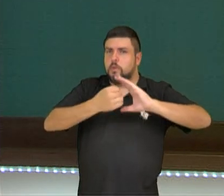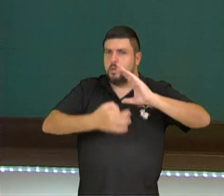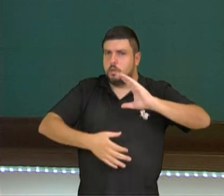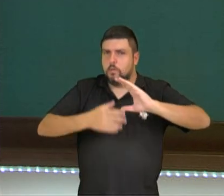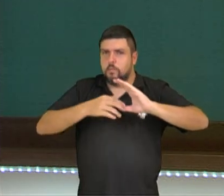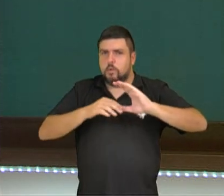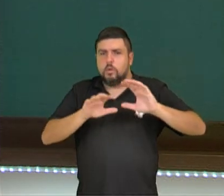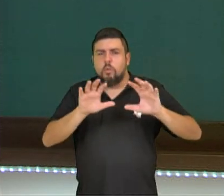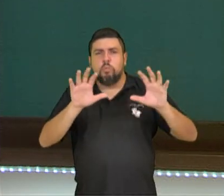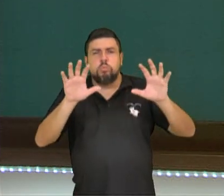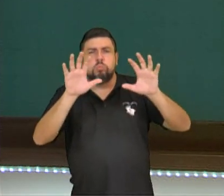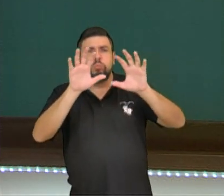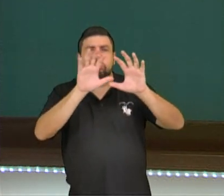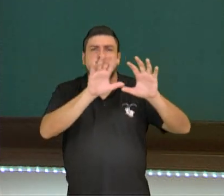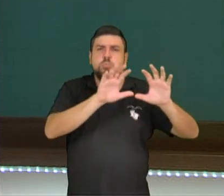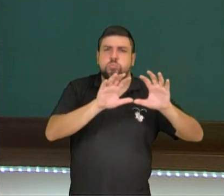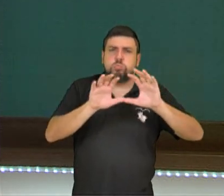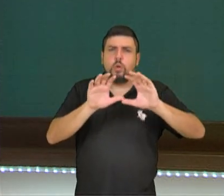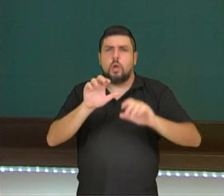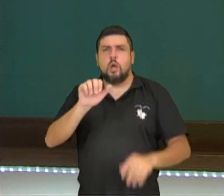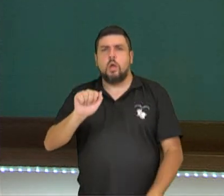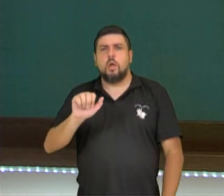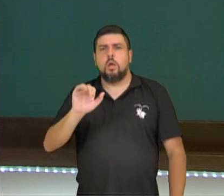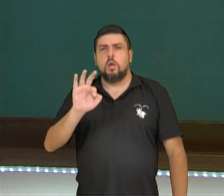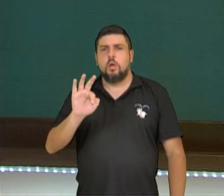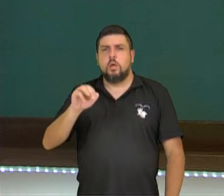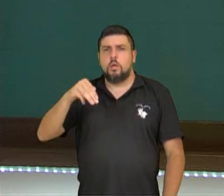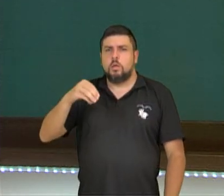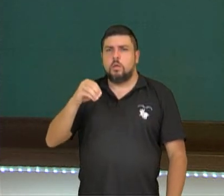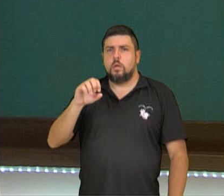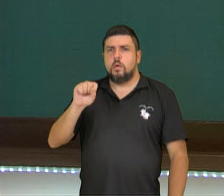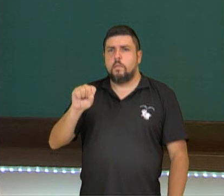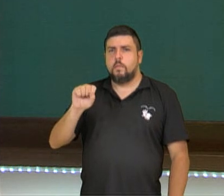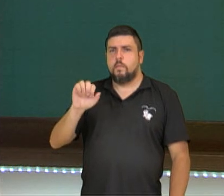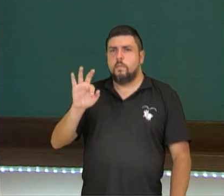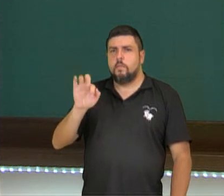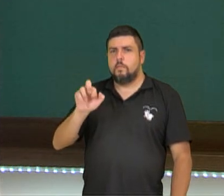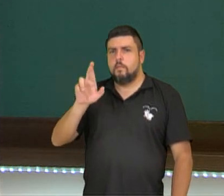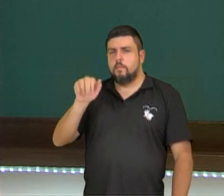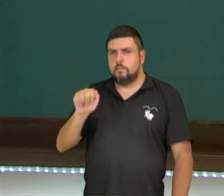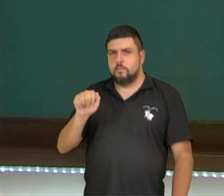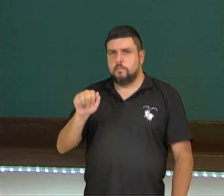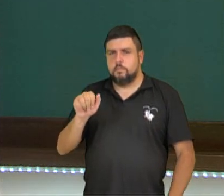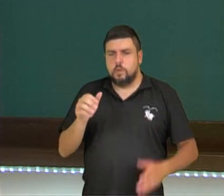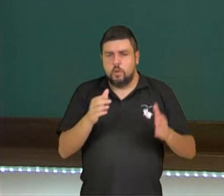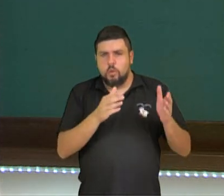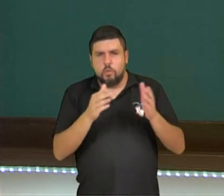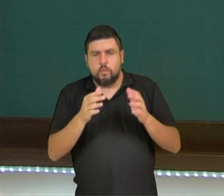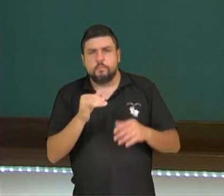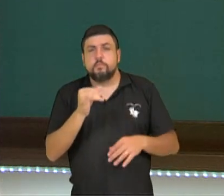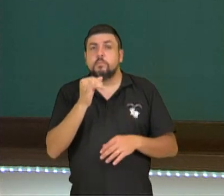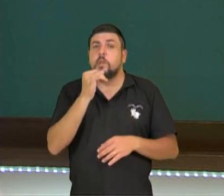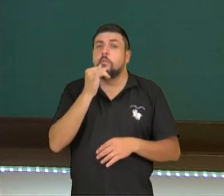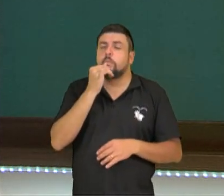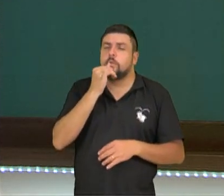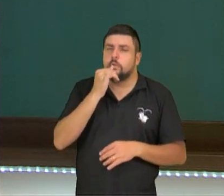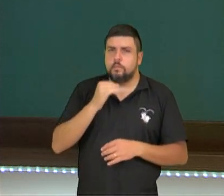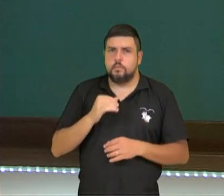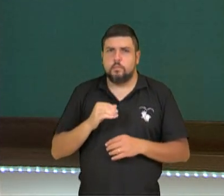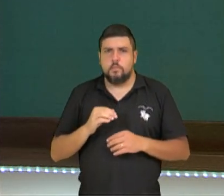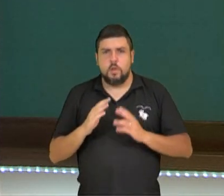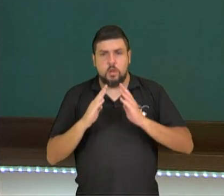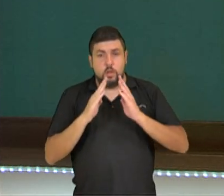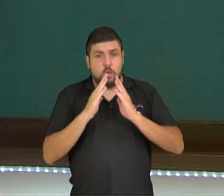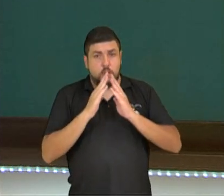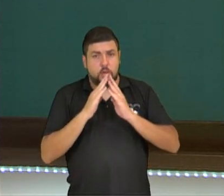dessa atmosfera que também mudam rapidamente. Então, quando eu vou sair de casa para